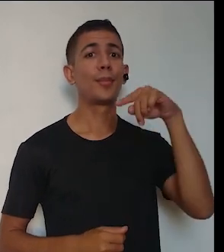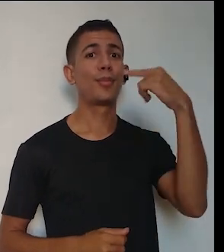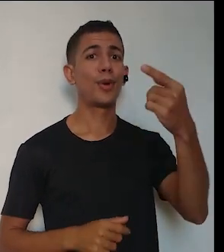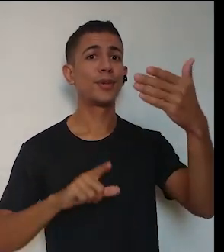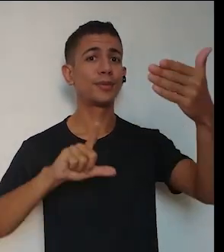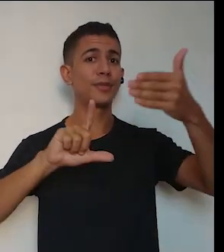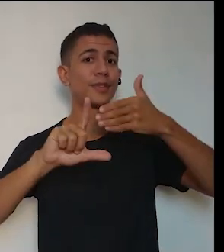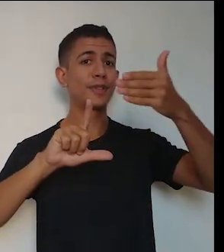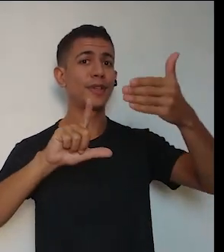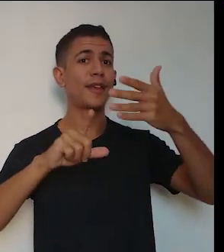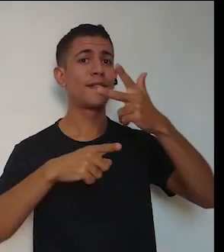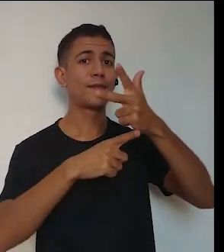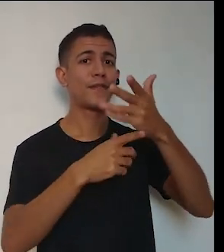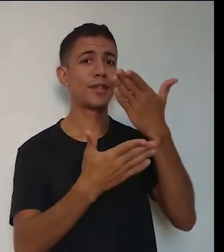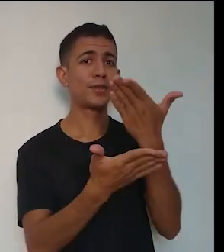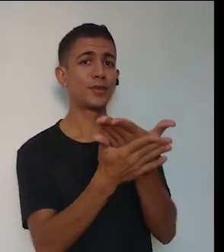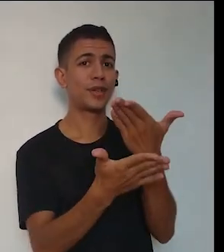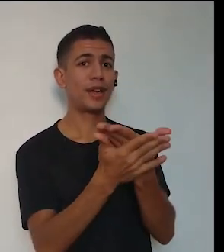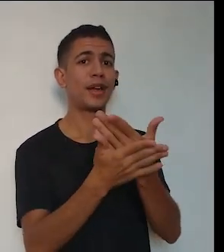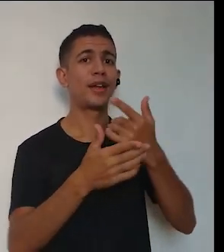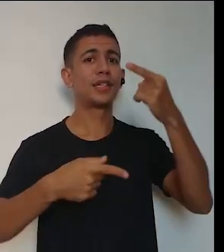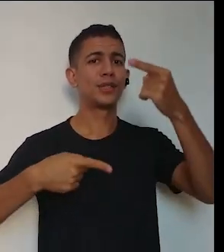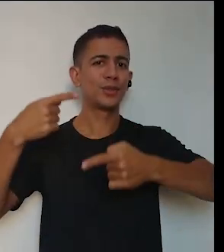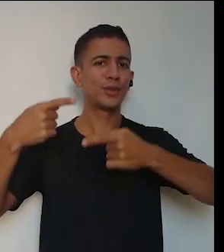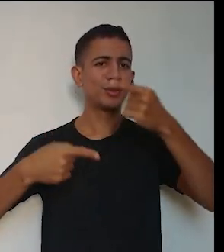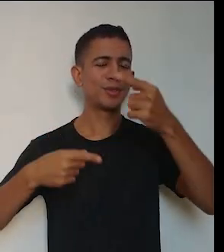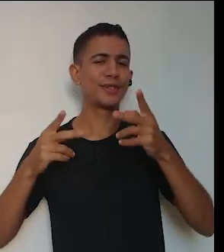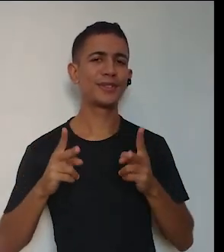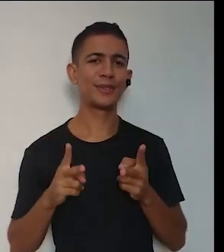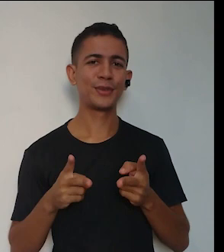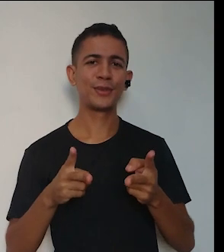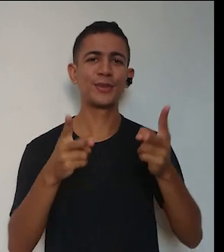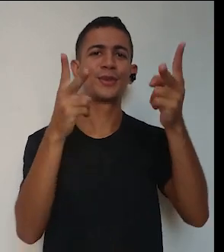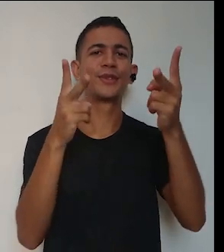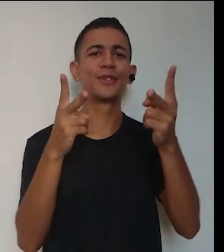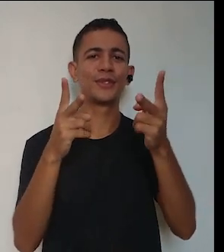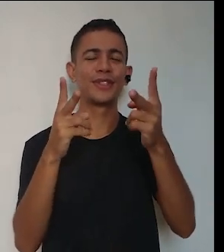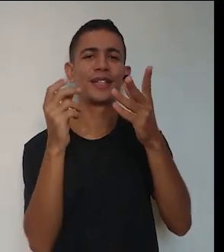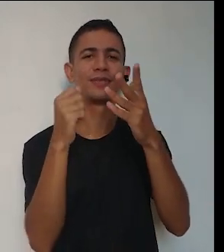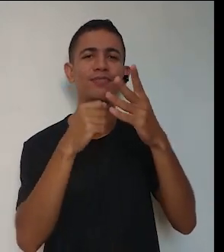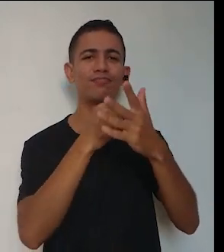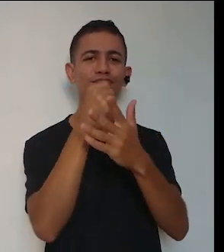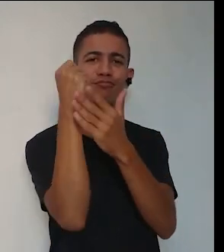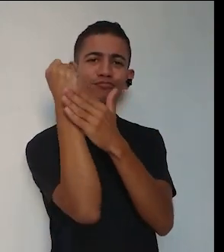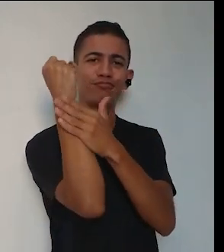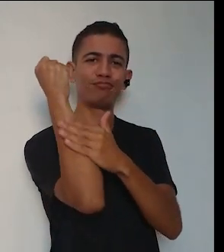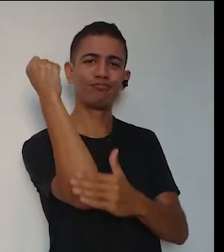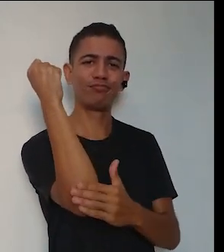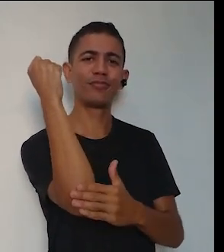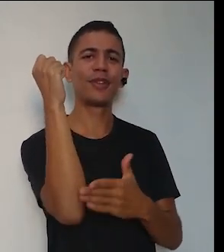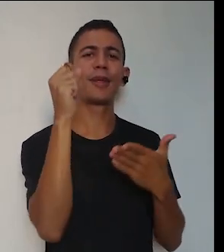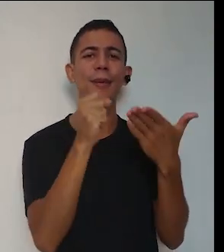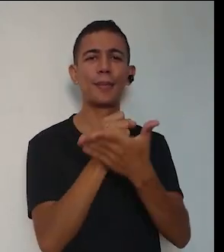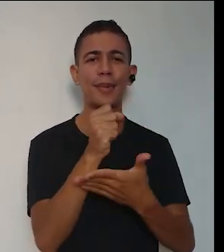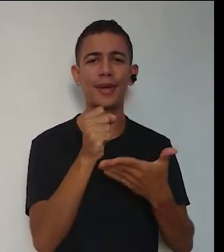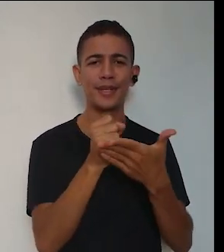Na próxima videoaula, discutiremos a continuidade dos tecidos básicos.